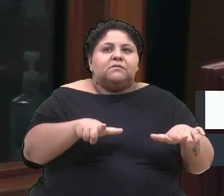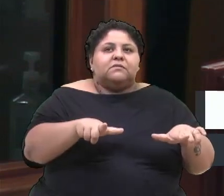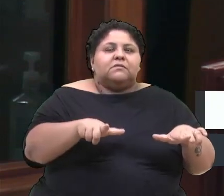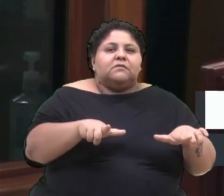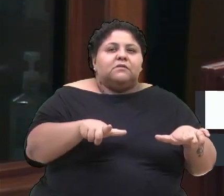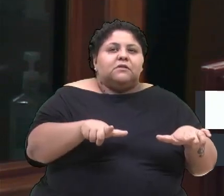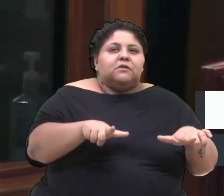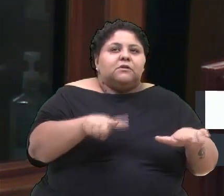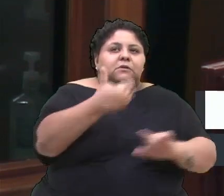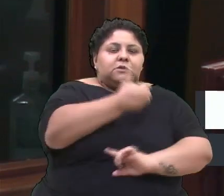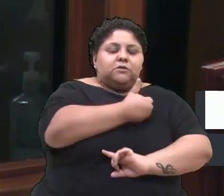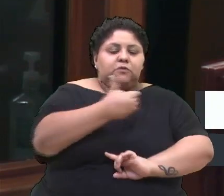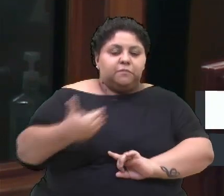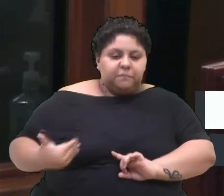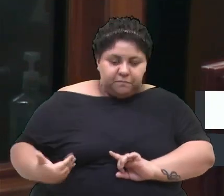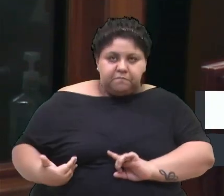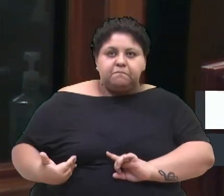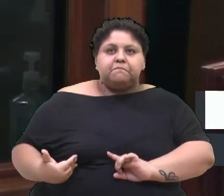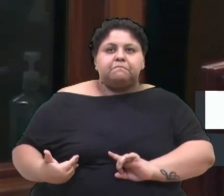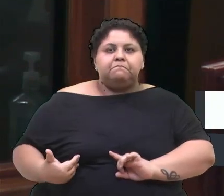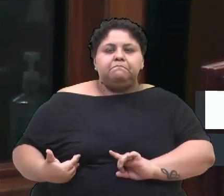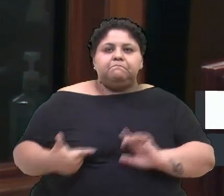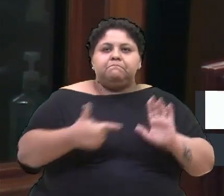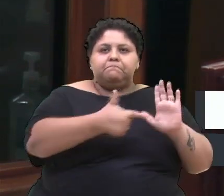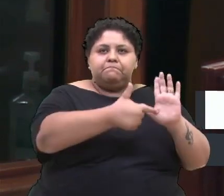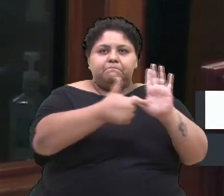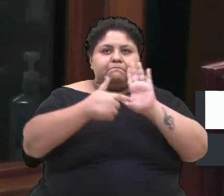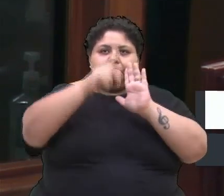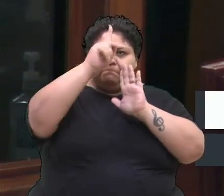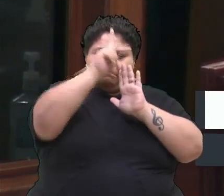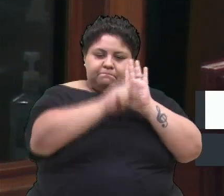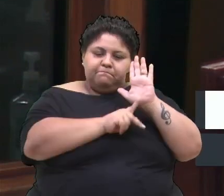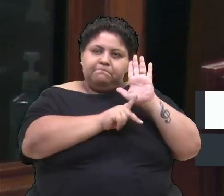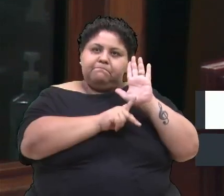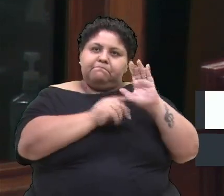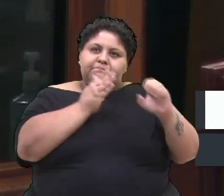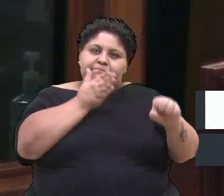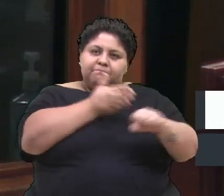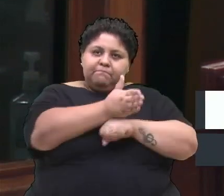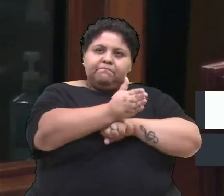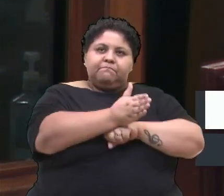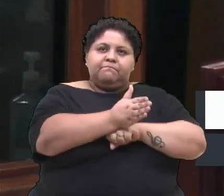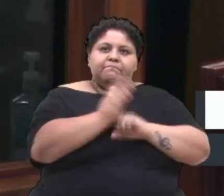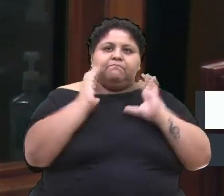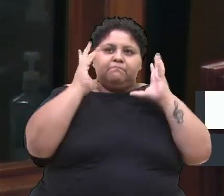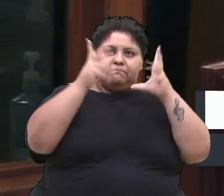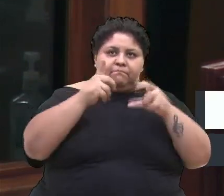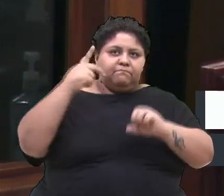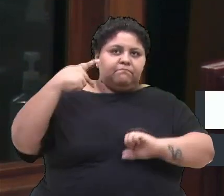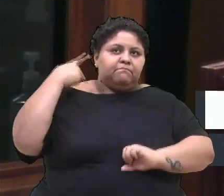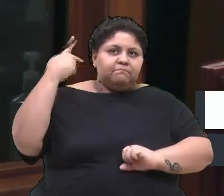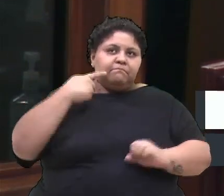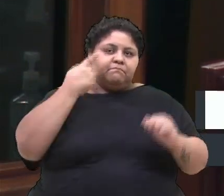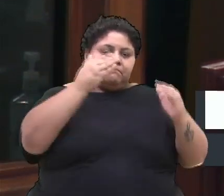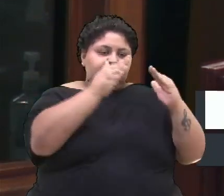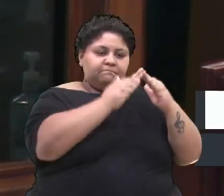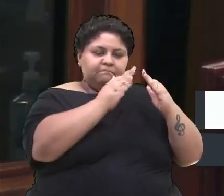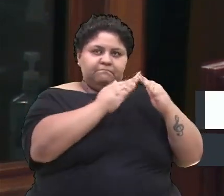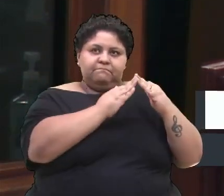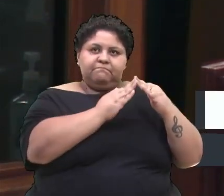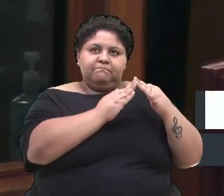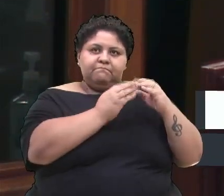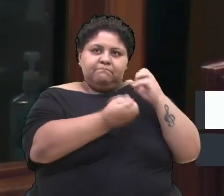público, e apresentei um projeto que foi aprovado por unanimidade nessa casa.